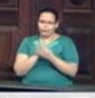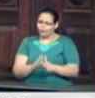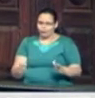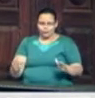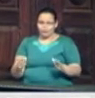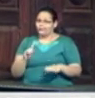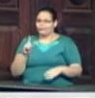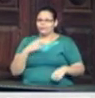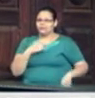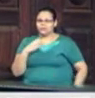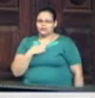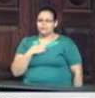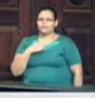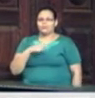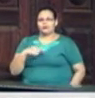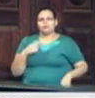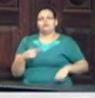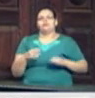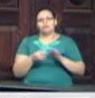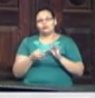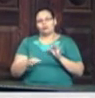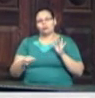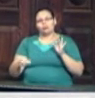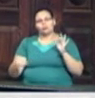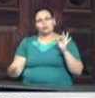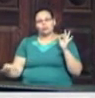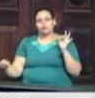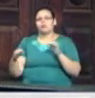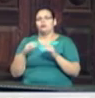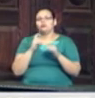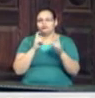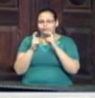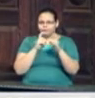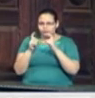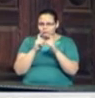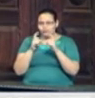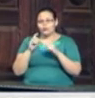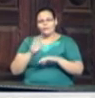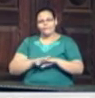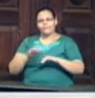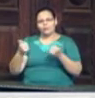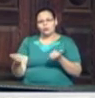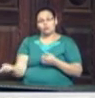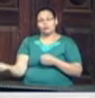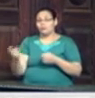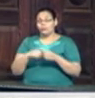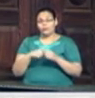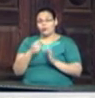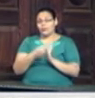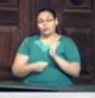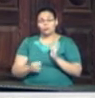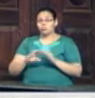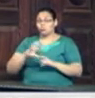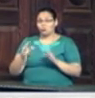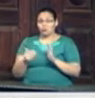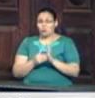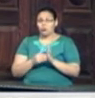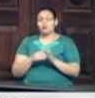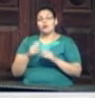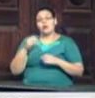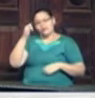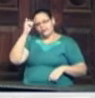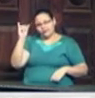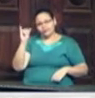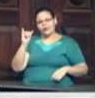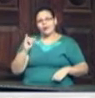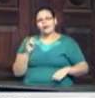faz sentido mais a gente esticar essa discussão, presidente. Era melhor devolver todas essas matérias, evitar um confronto com os